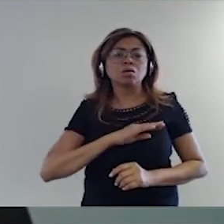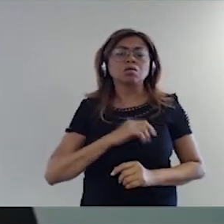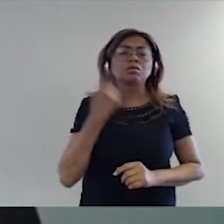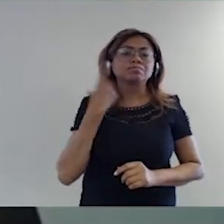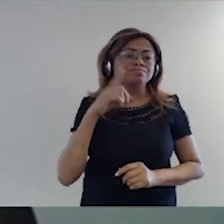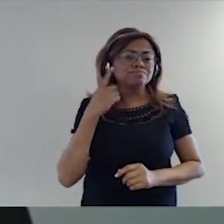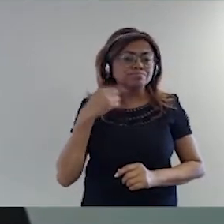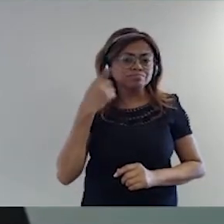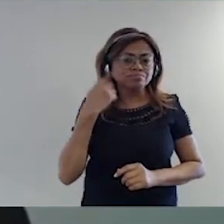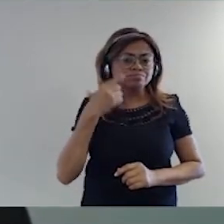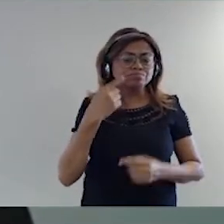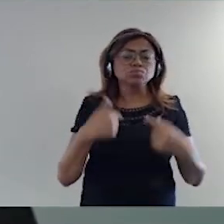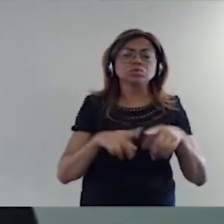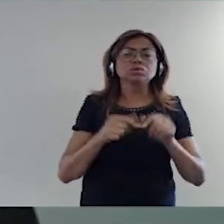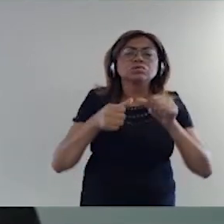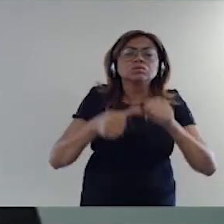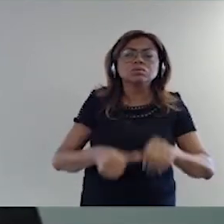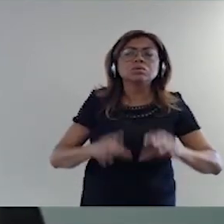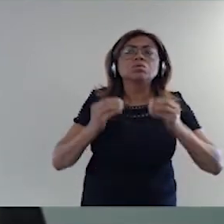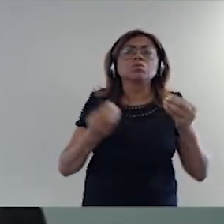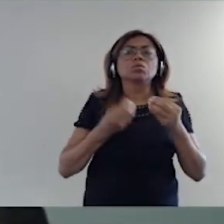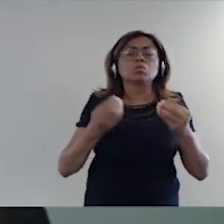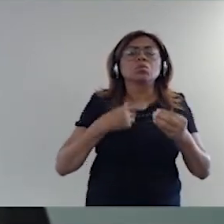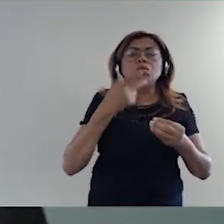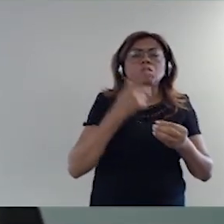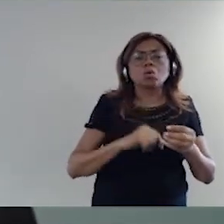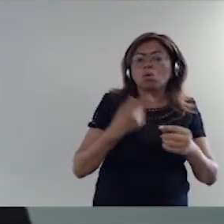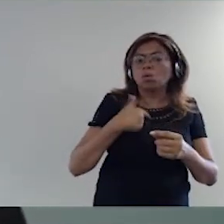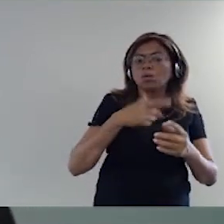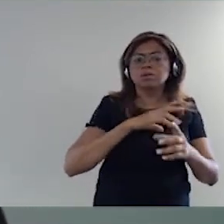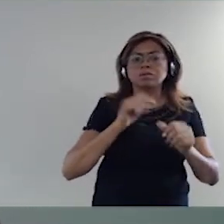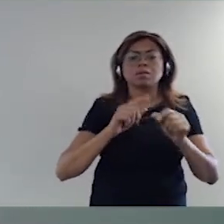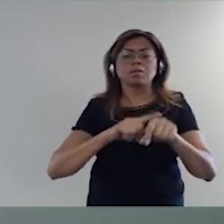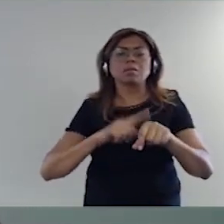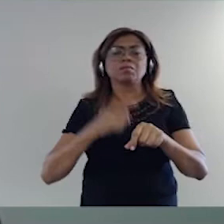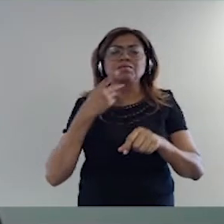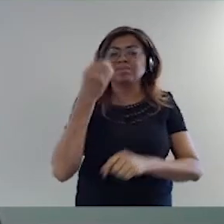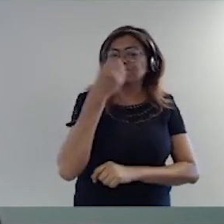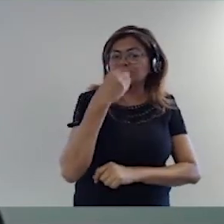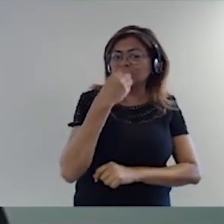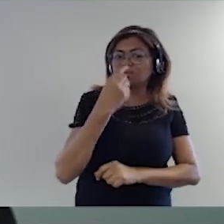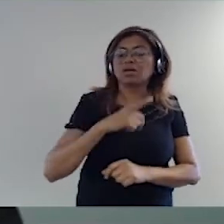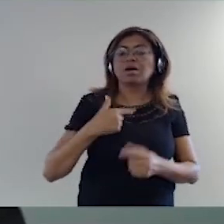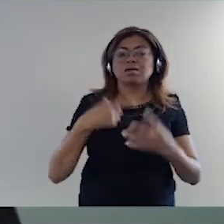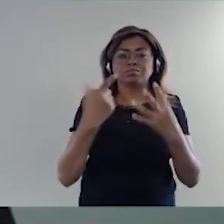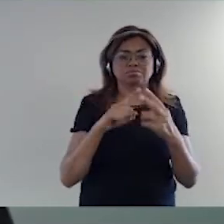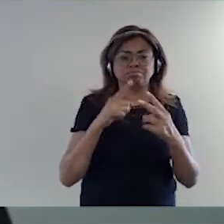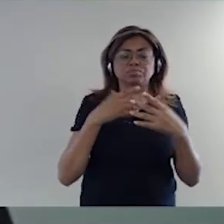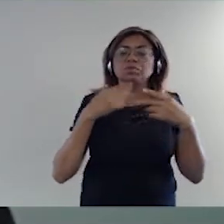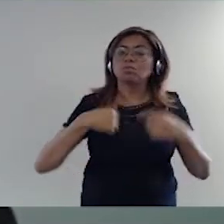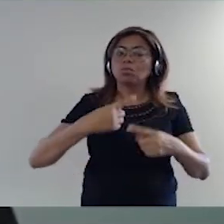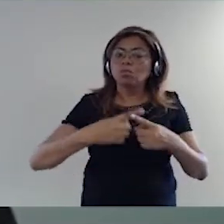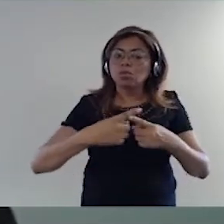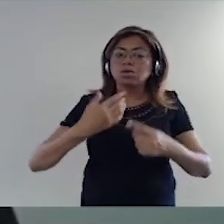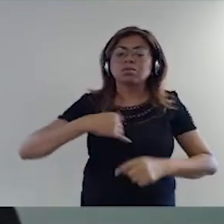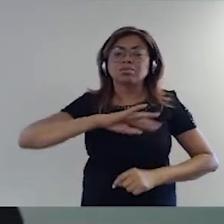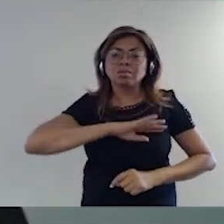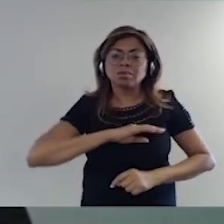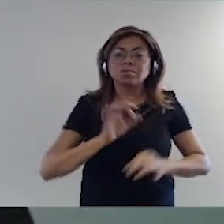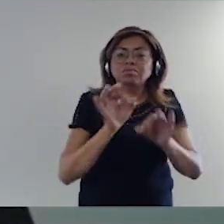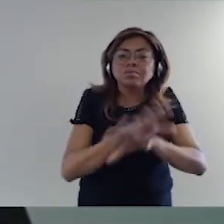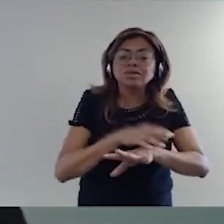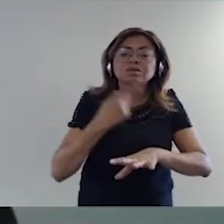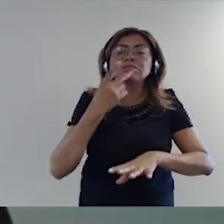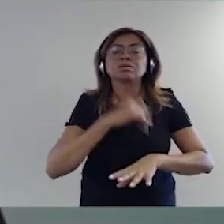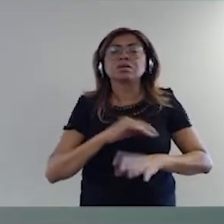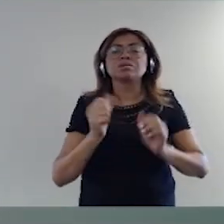acabamos ficando com a parte mais fraca do elo, porque nós acabamos ficando reféns